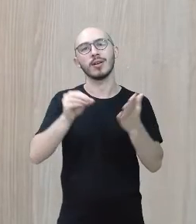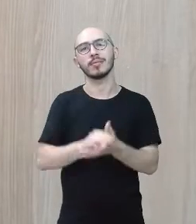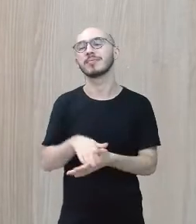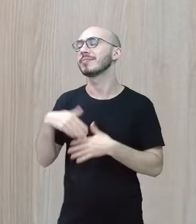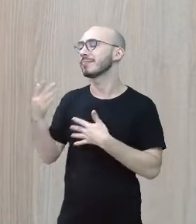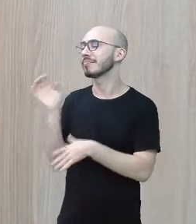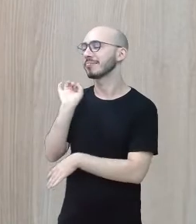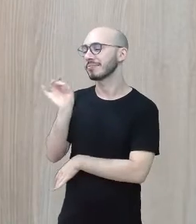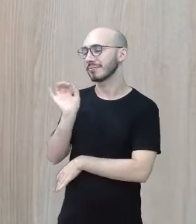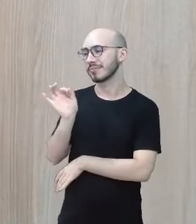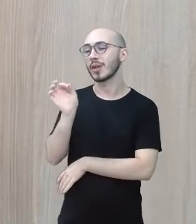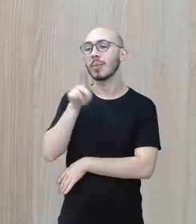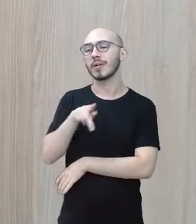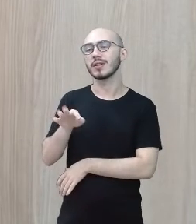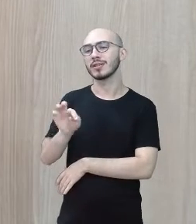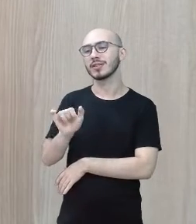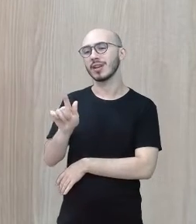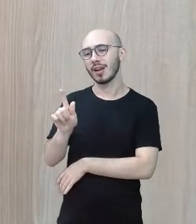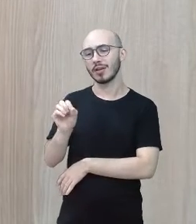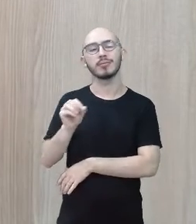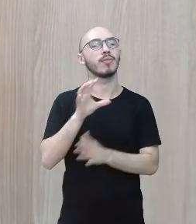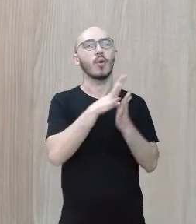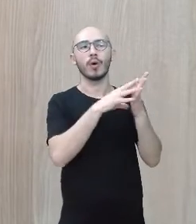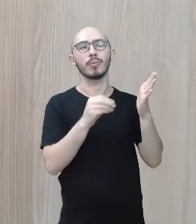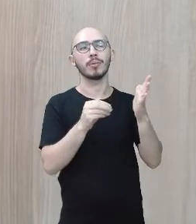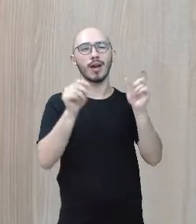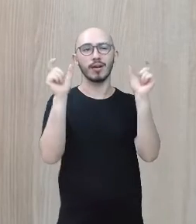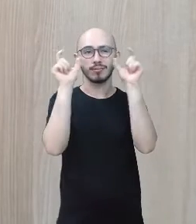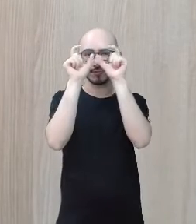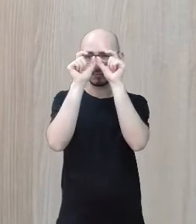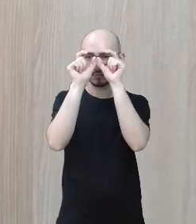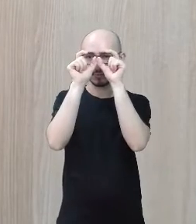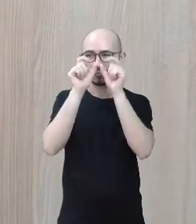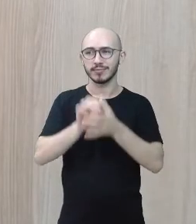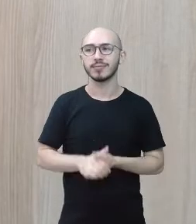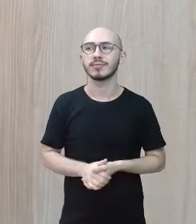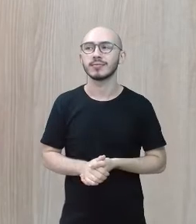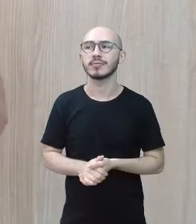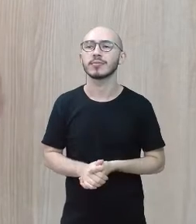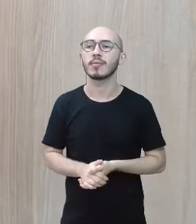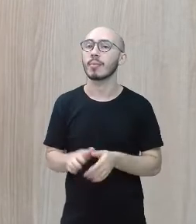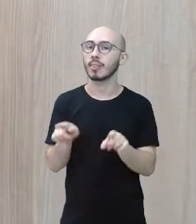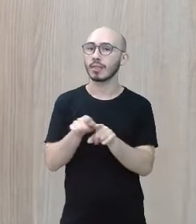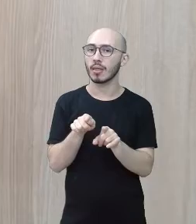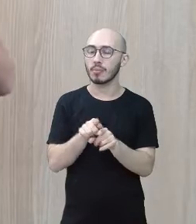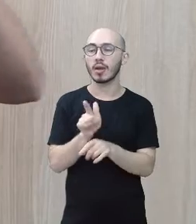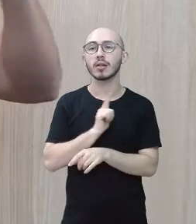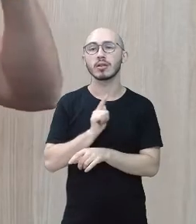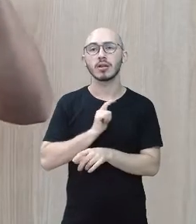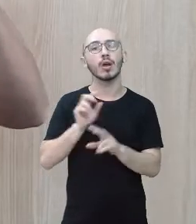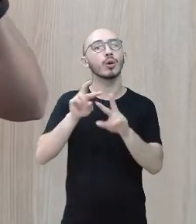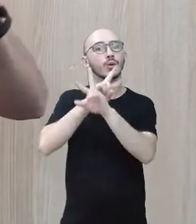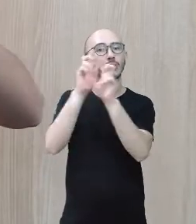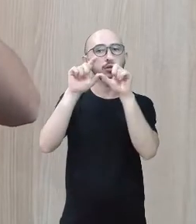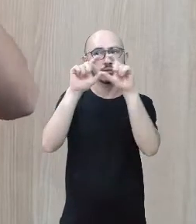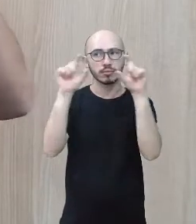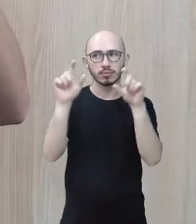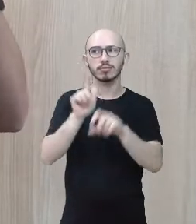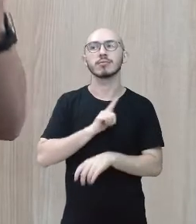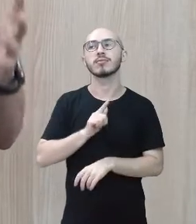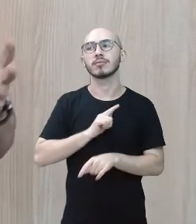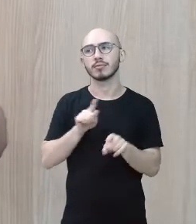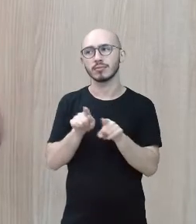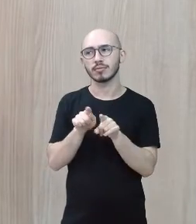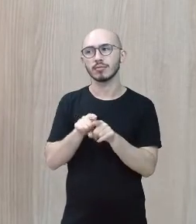Vou roubar, vou pegar lá dele. Então, gente, preste bastante atenção nessa questão aí. Lá em cima vai ter um título, certo? A gente pode